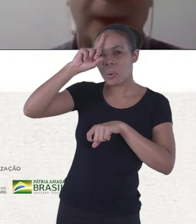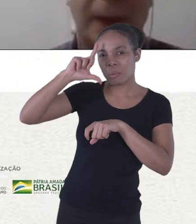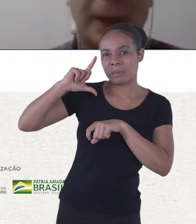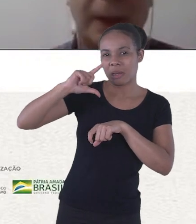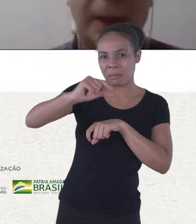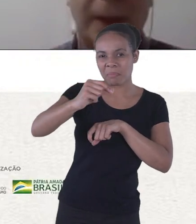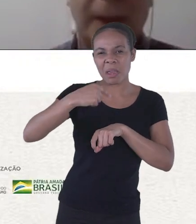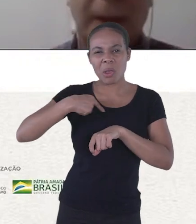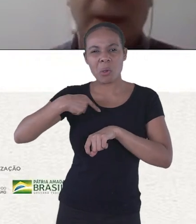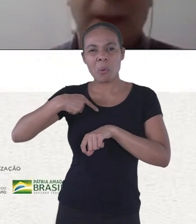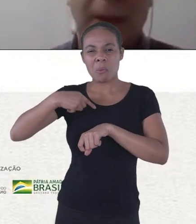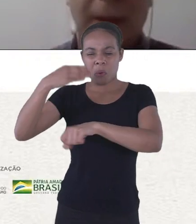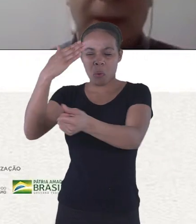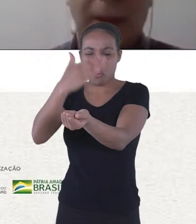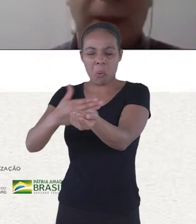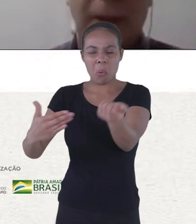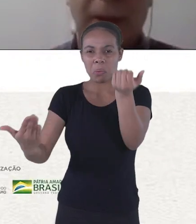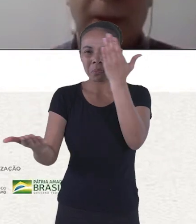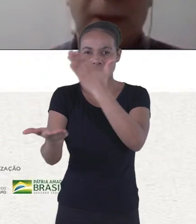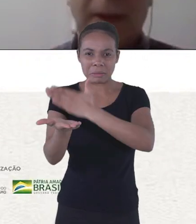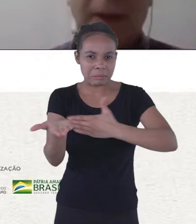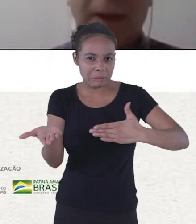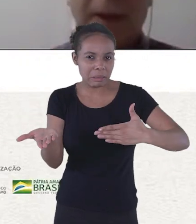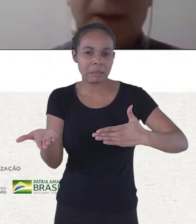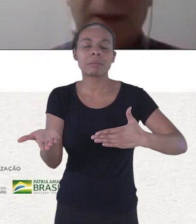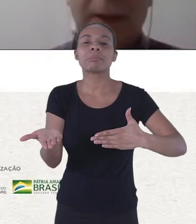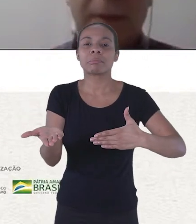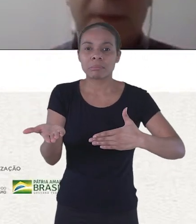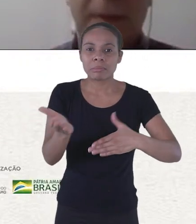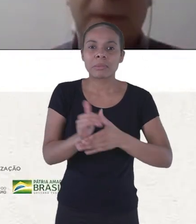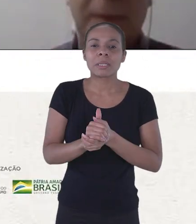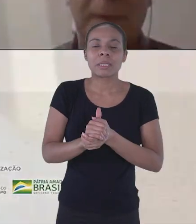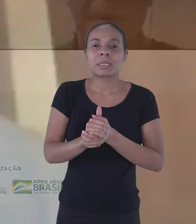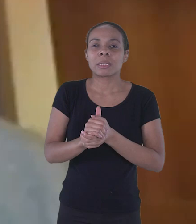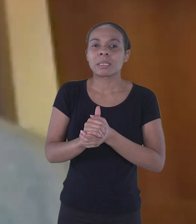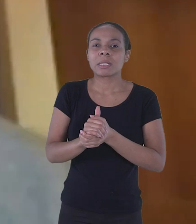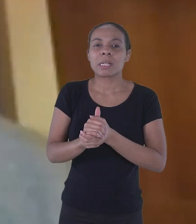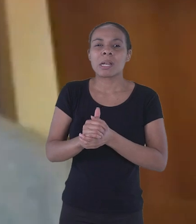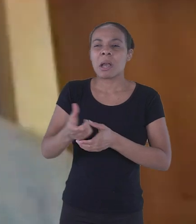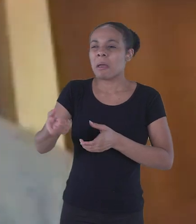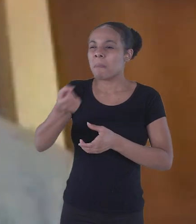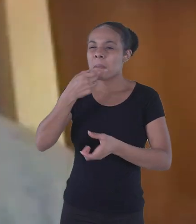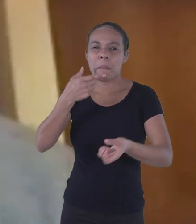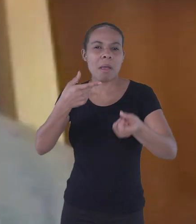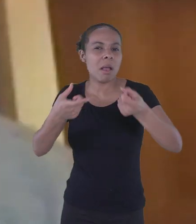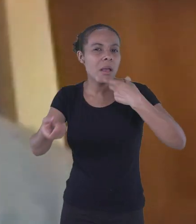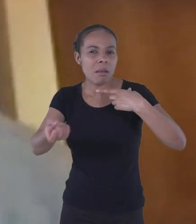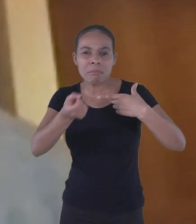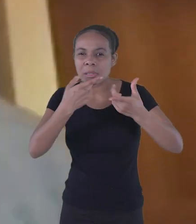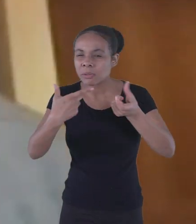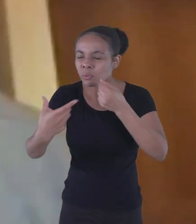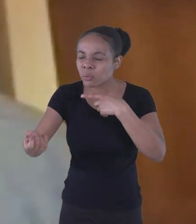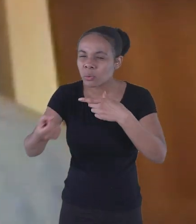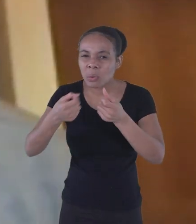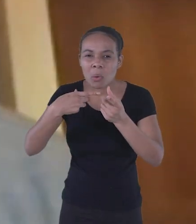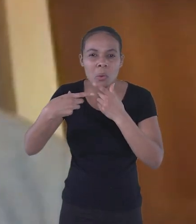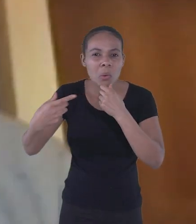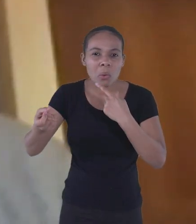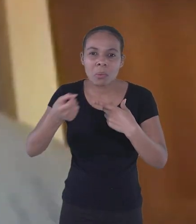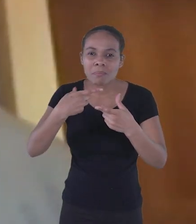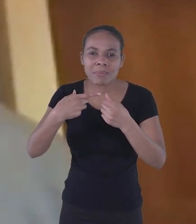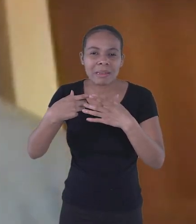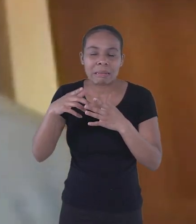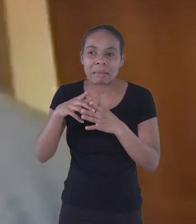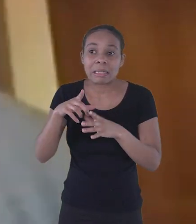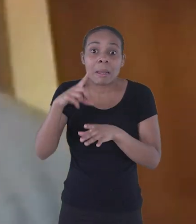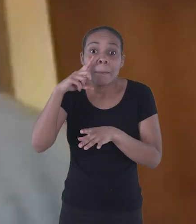ter quebrado o box do meu banheiro, me cortado e tomado ansiolíticos em alguma quantidade, nada